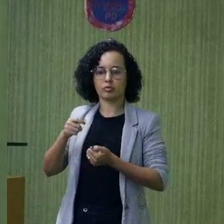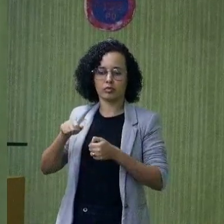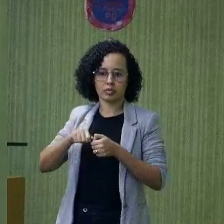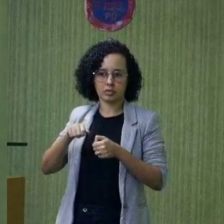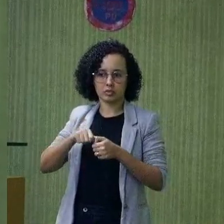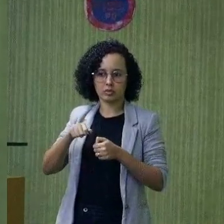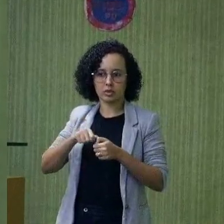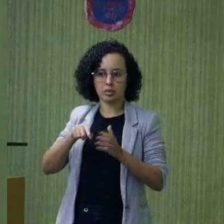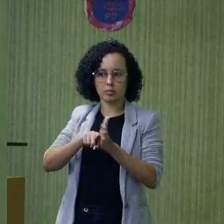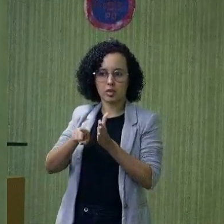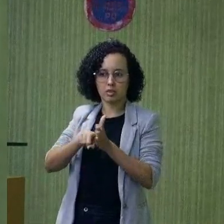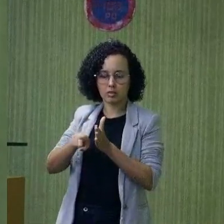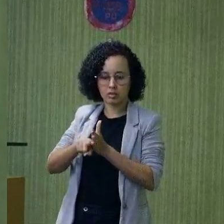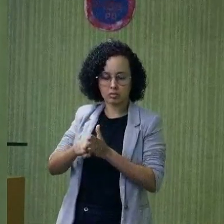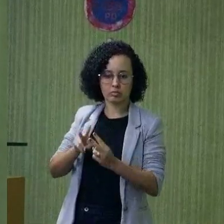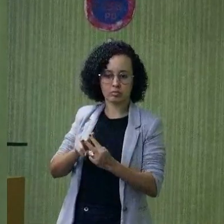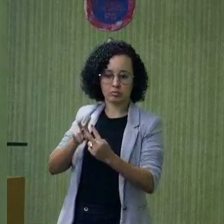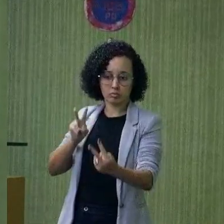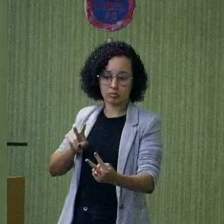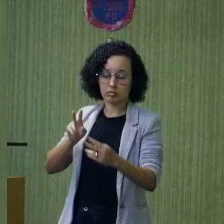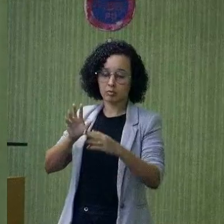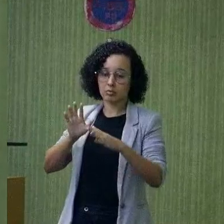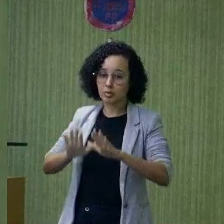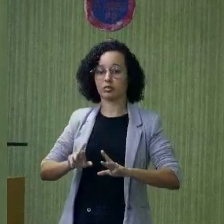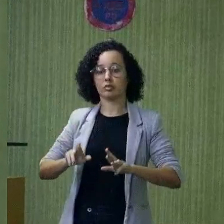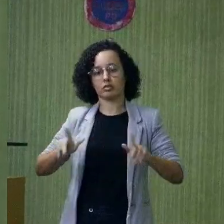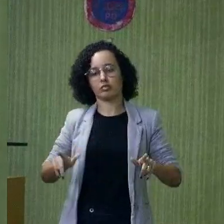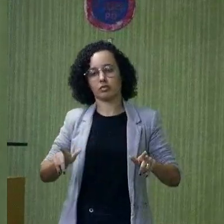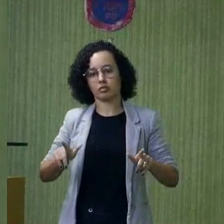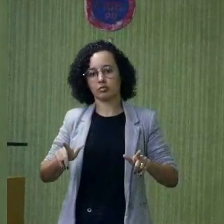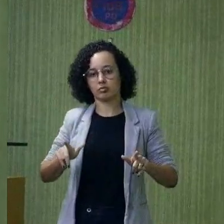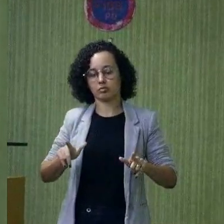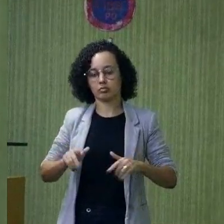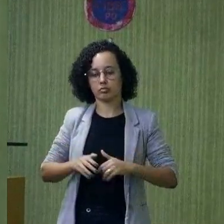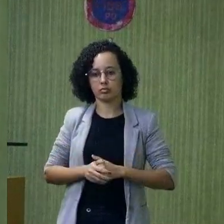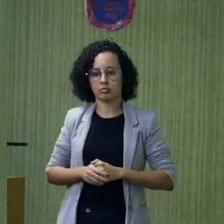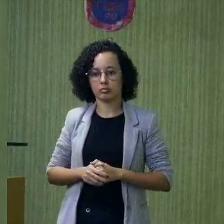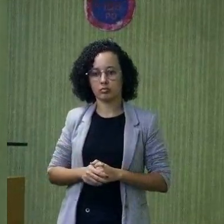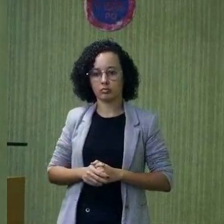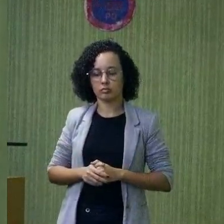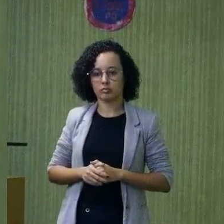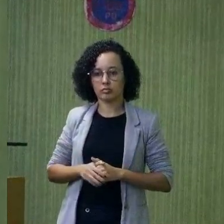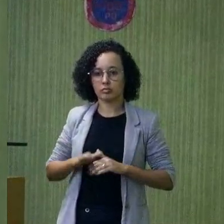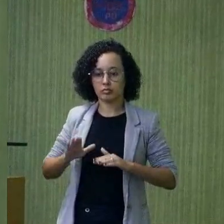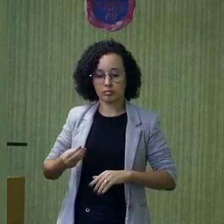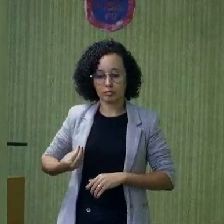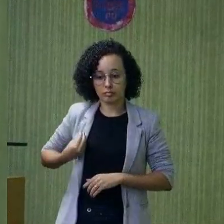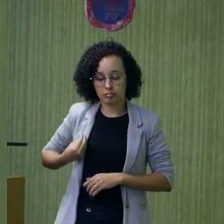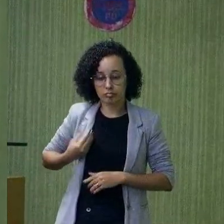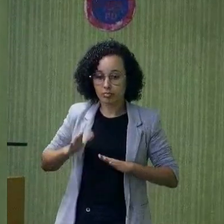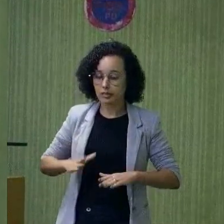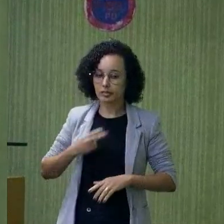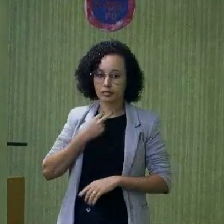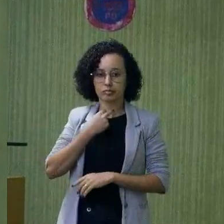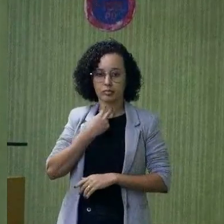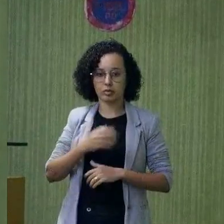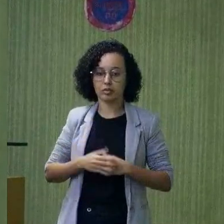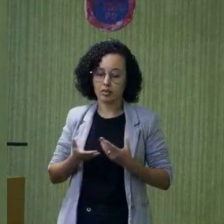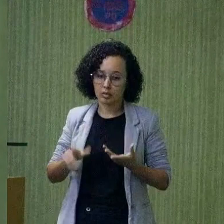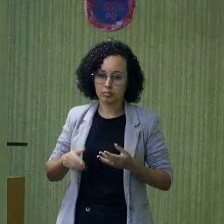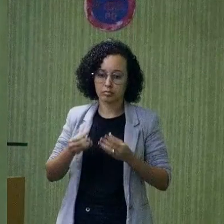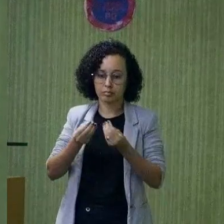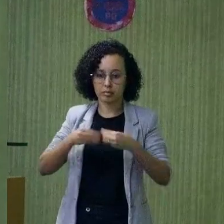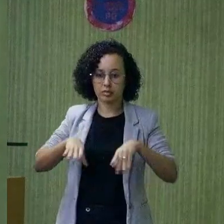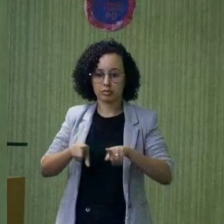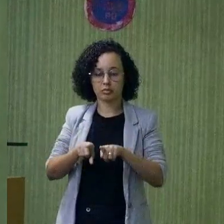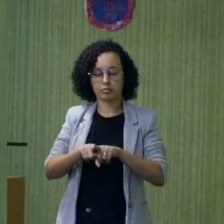virtual mas é diferente em relação aos alunos né eles têm que estar lá e não podem estar então isso é um prejuízo né ó